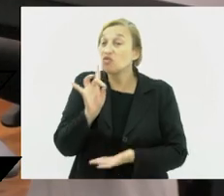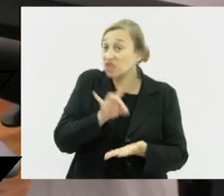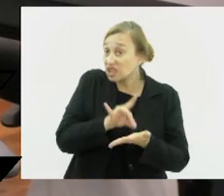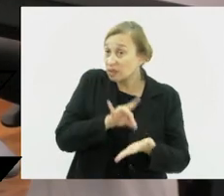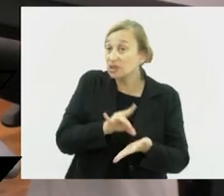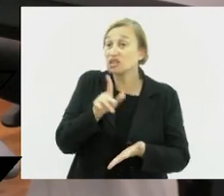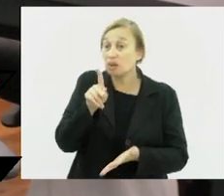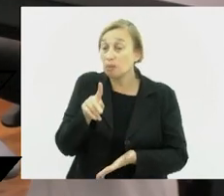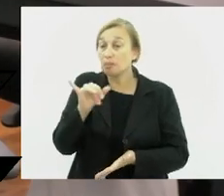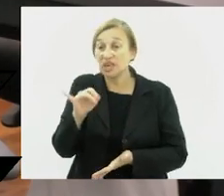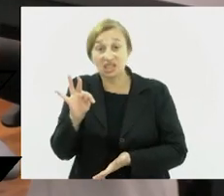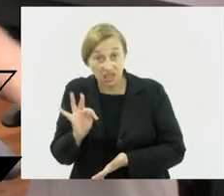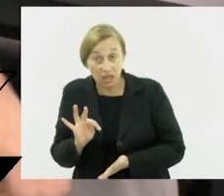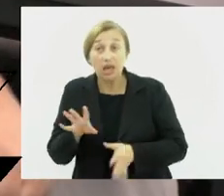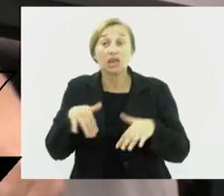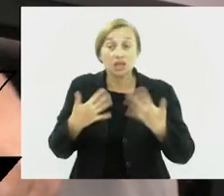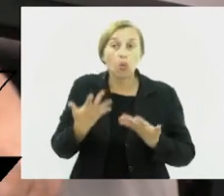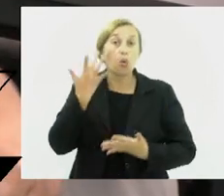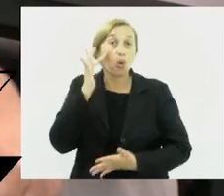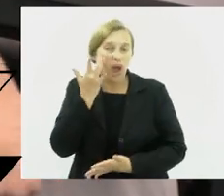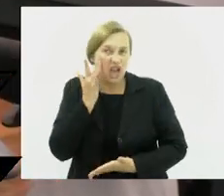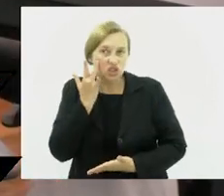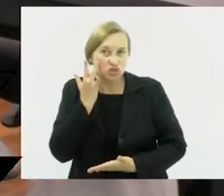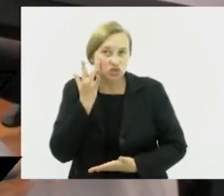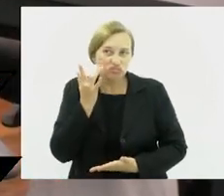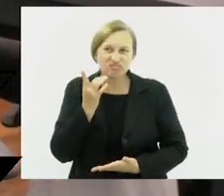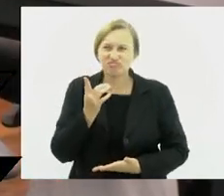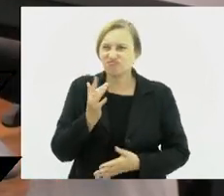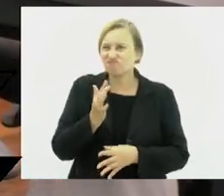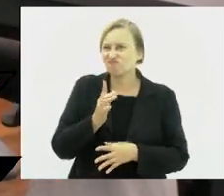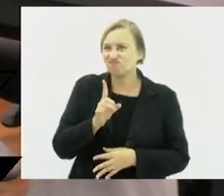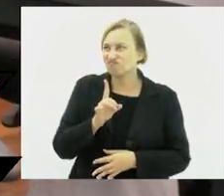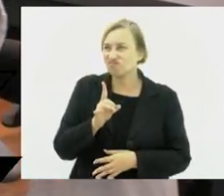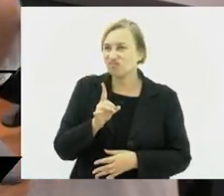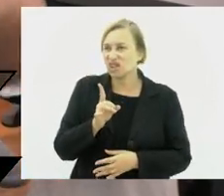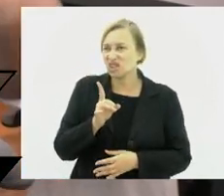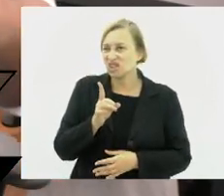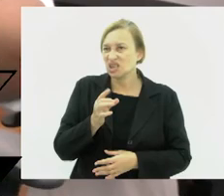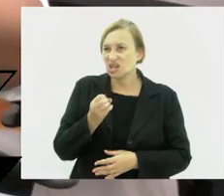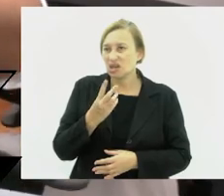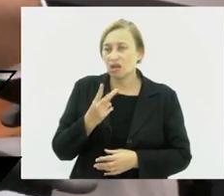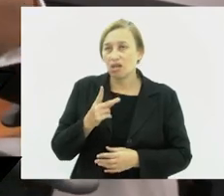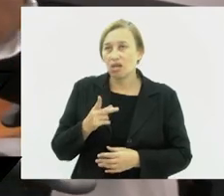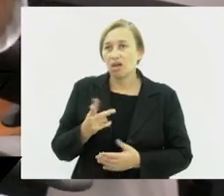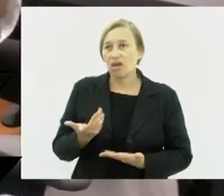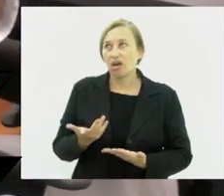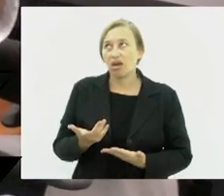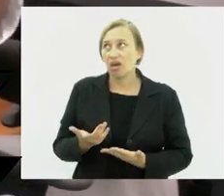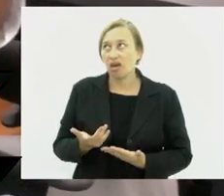são pitbulls. Então, eu acho que não vai adiantar a gente ficar arrumando